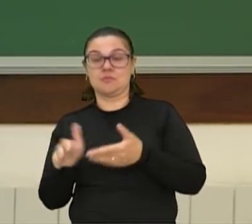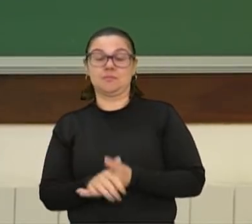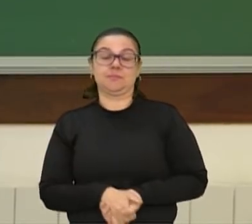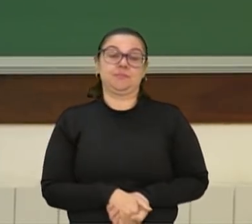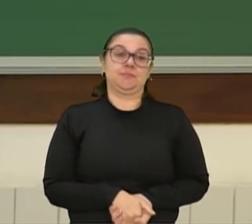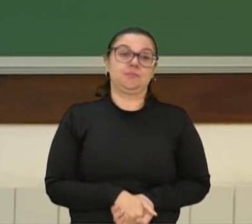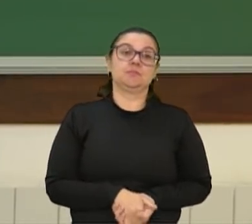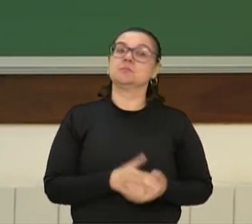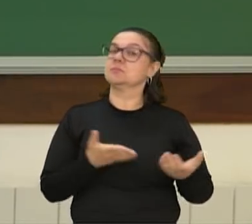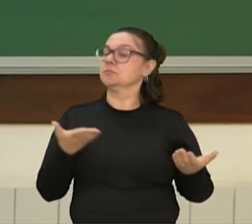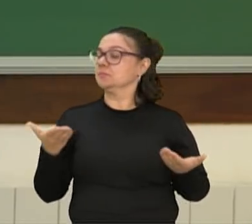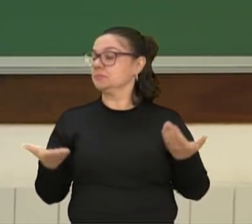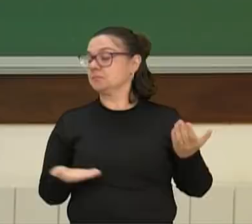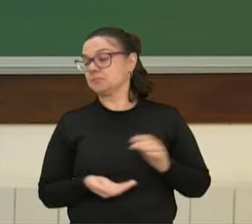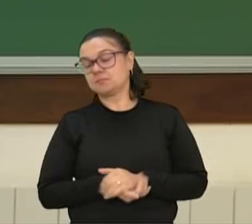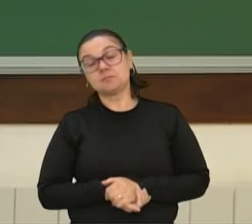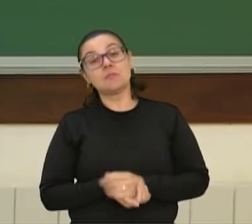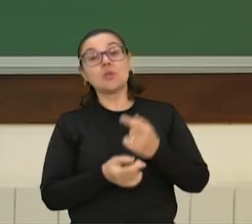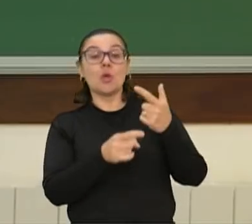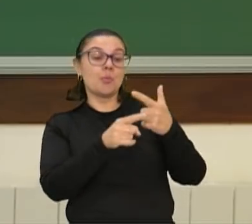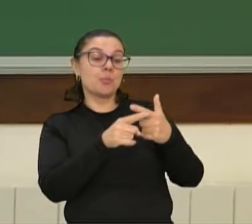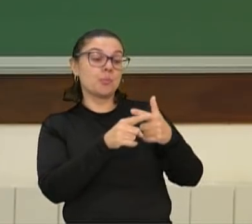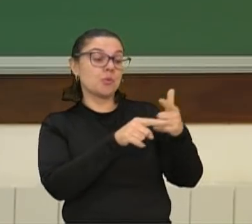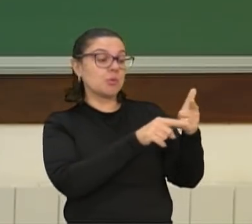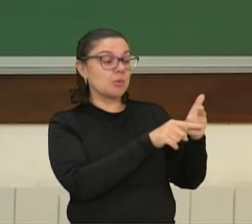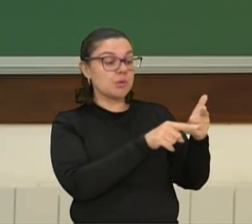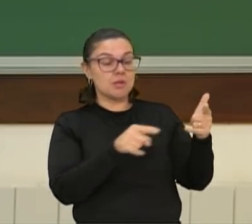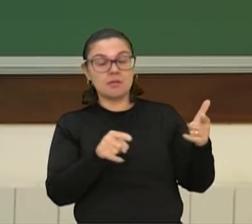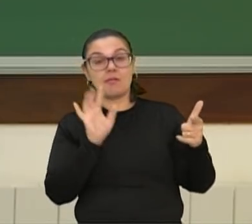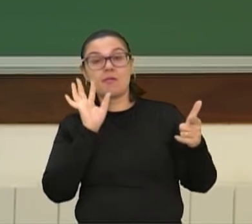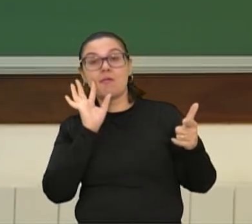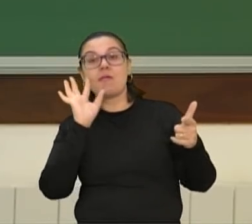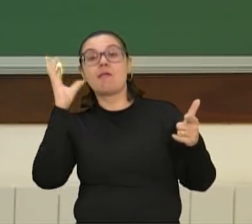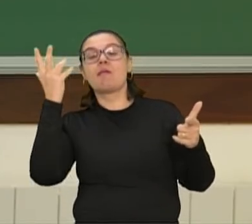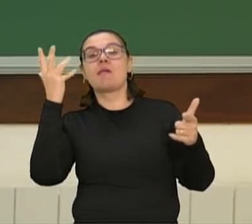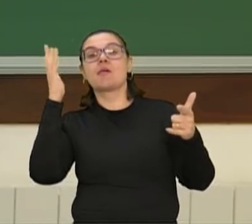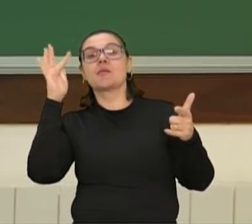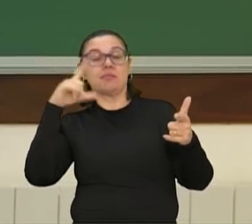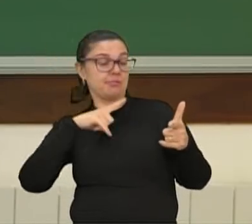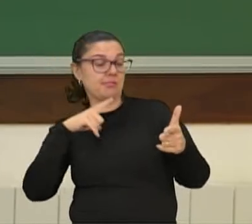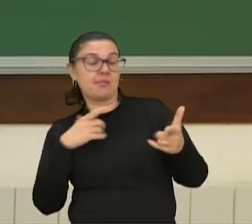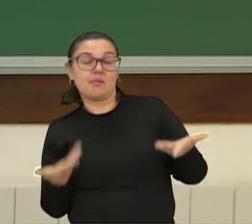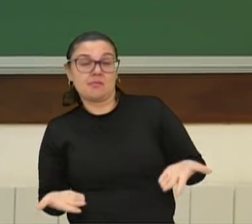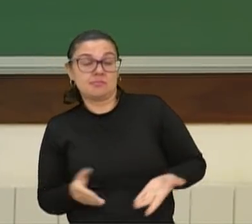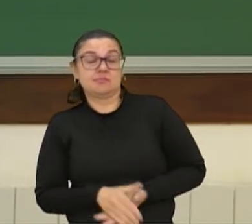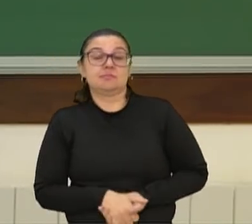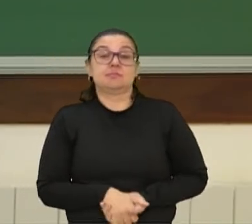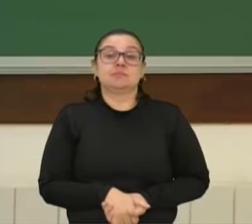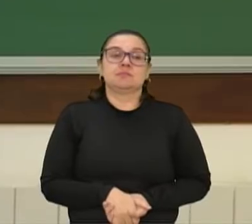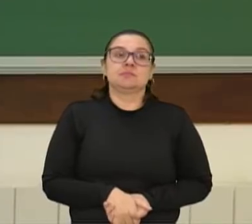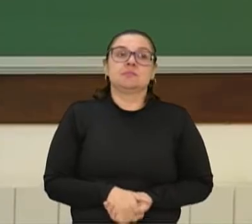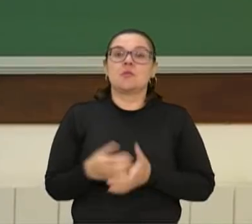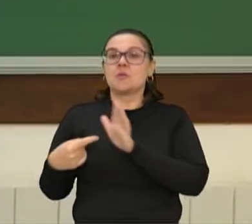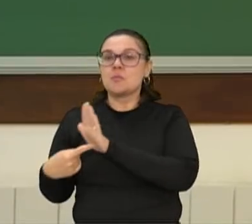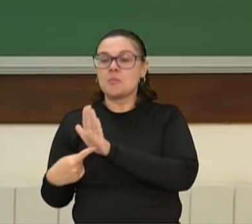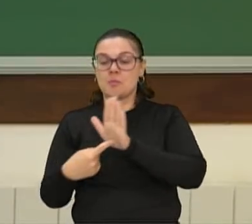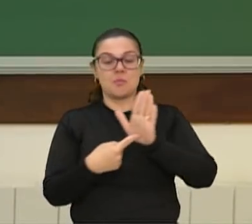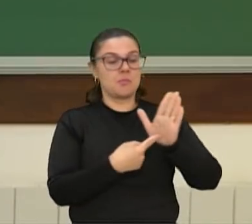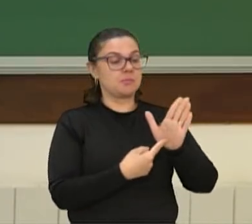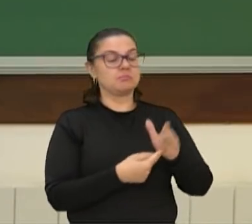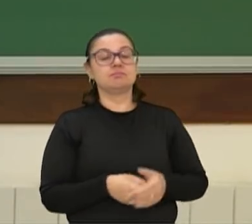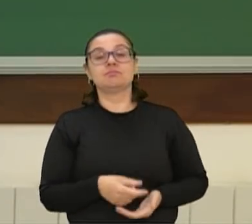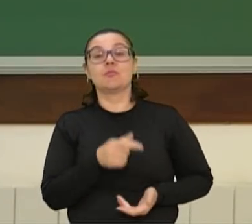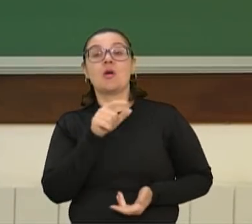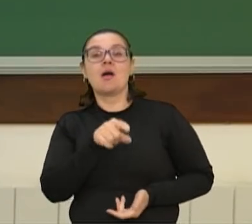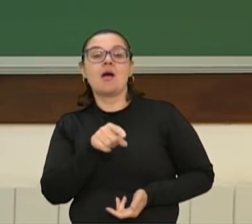coisas. O porquê que uma determinada coisa existe, de mostrar que ela